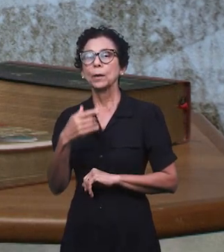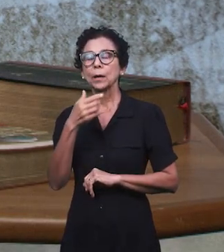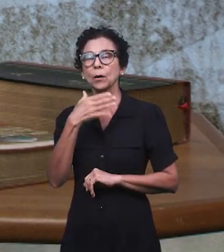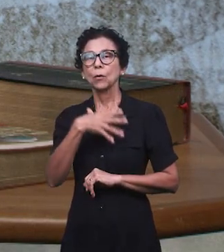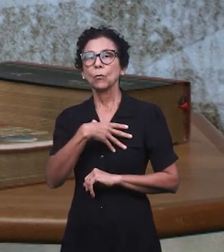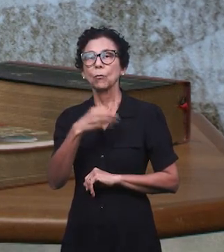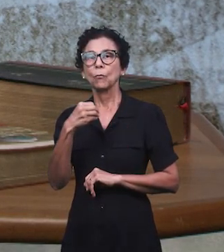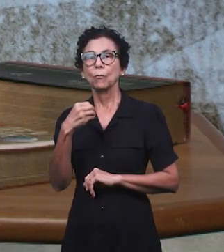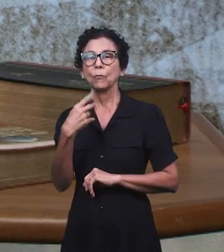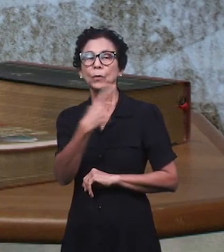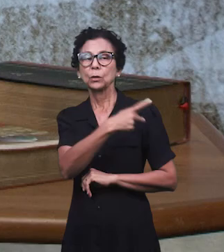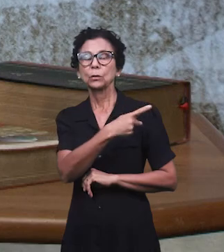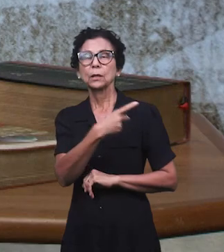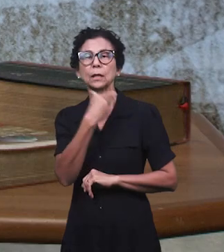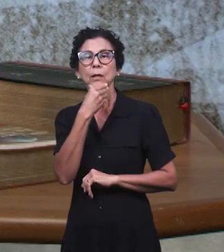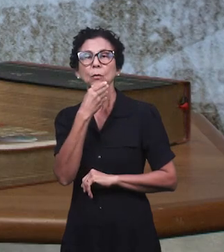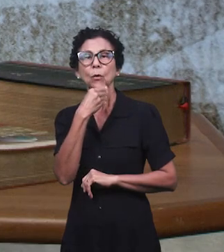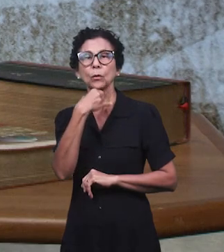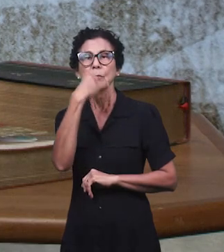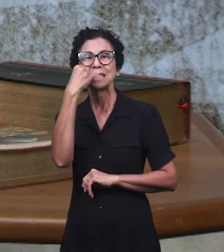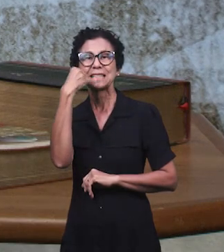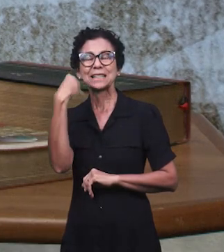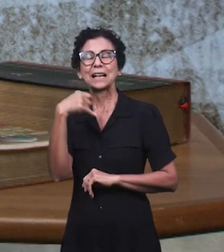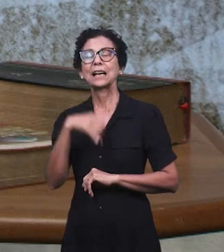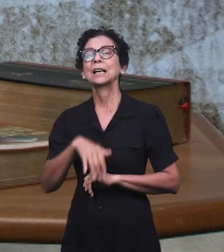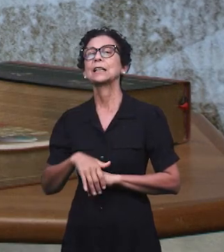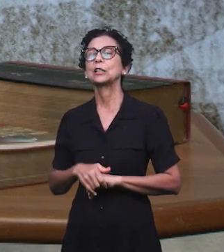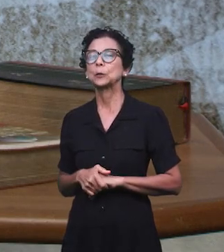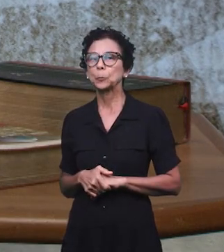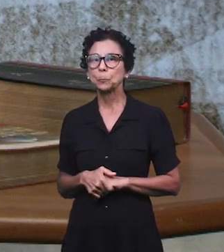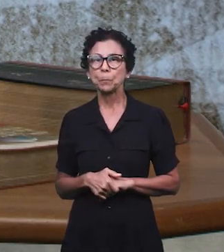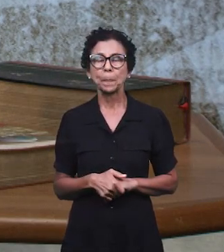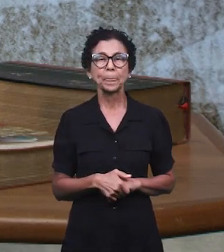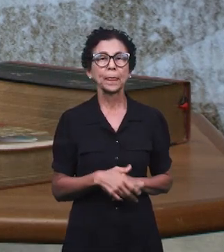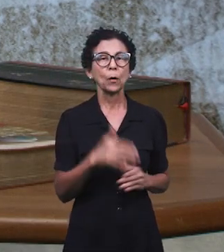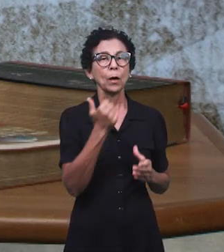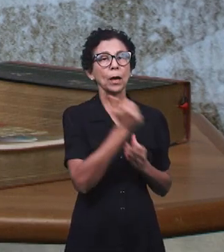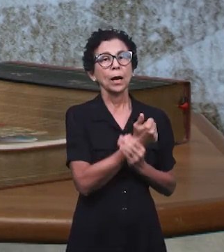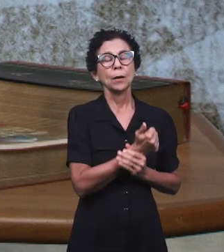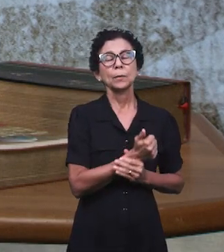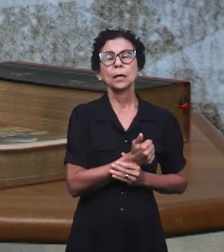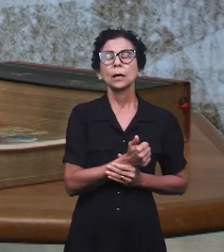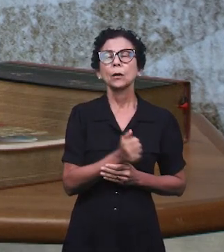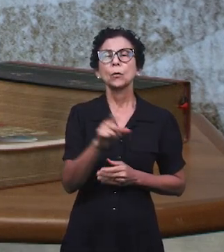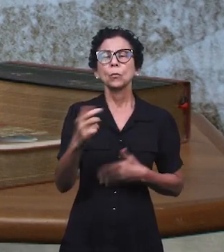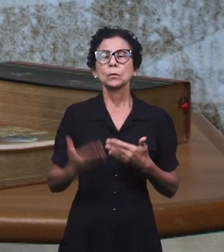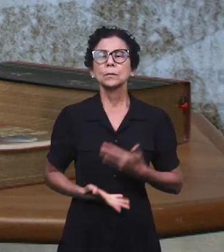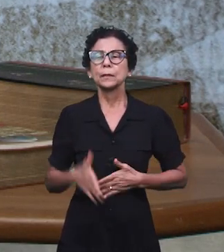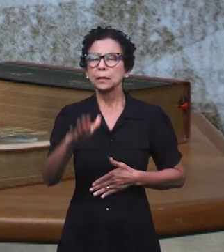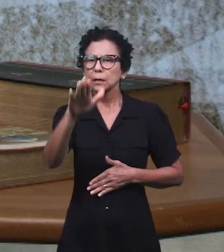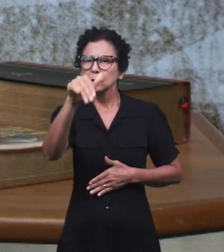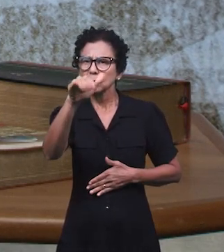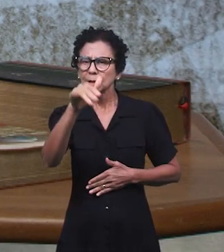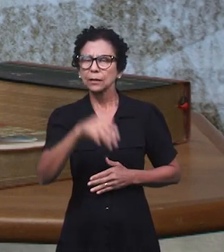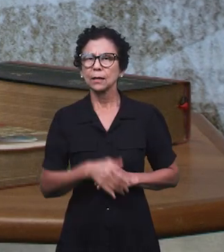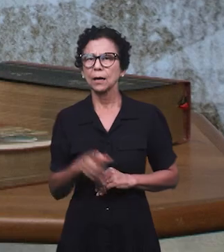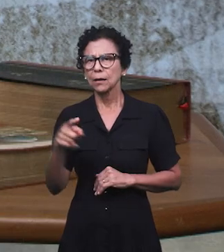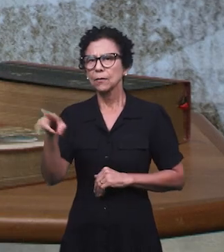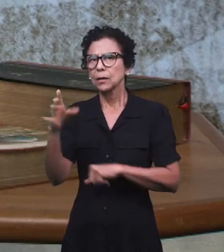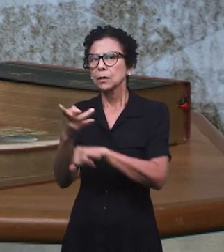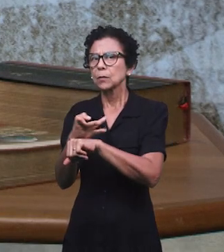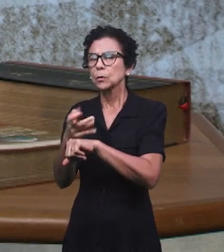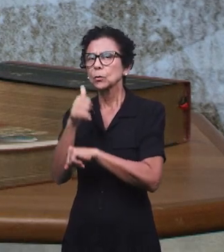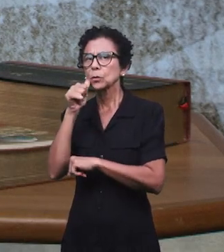e Abraão chamou o seu servo e mandou que ele fosse até a sua parentela buscar uma noiva para o seu filho